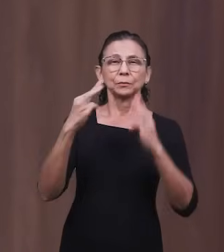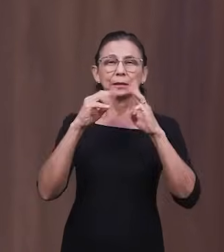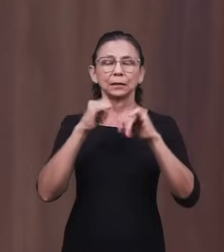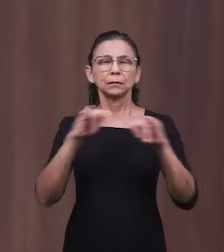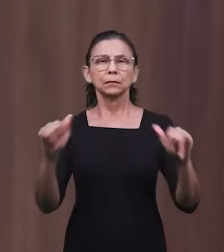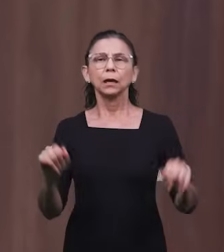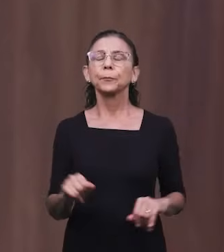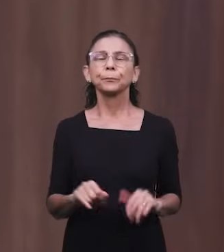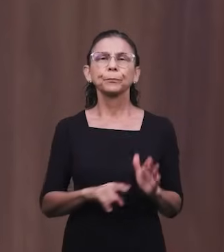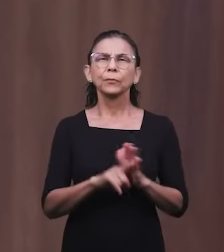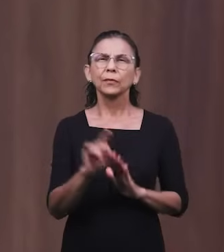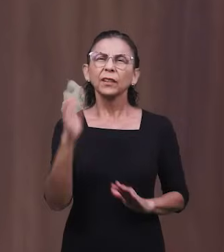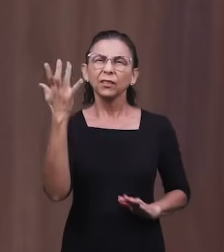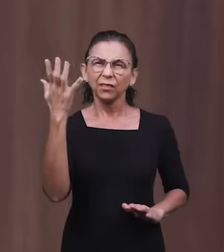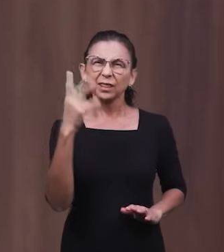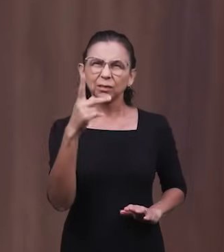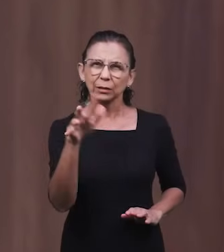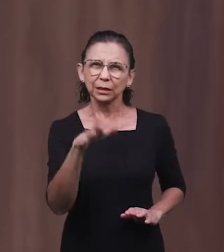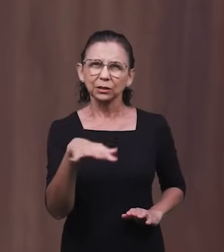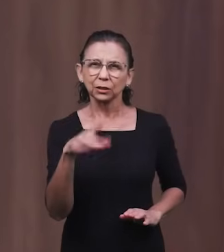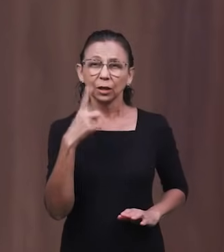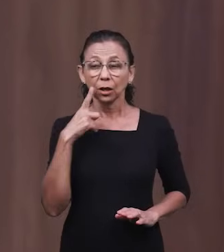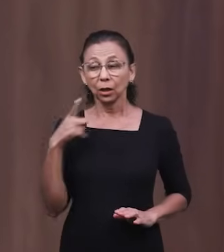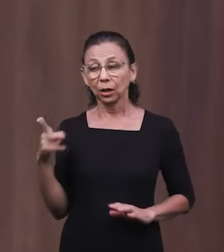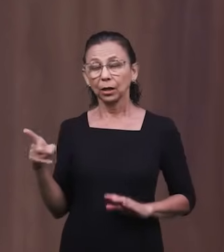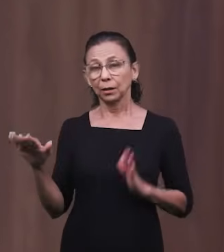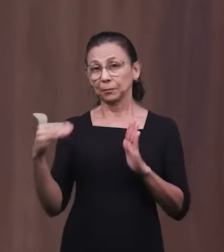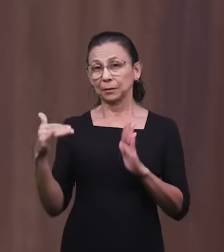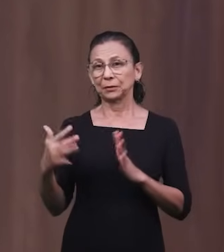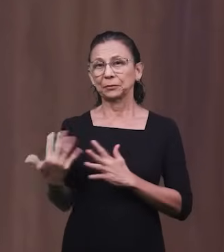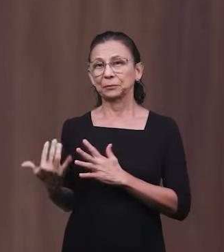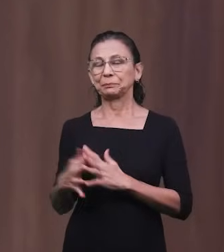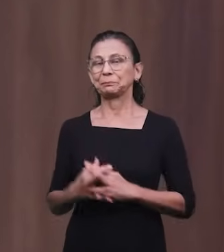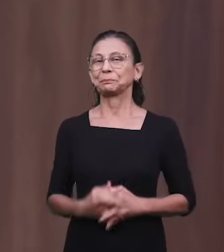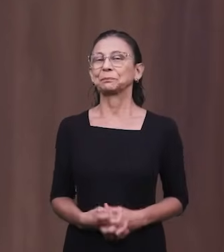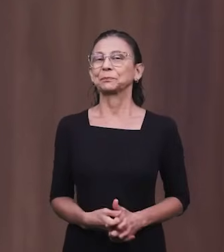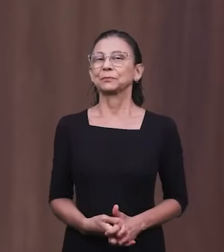algum evento aí na sua região? Envie para esse endereço aí, ó, o nosso e-mail,